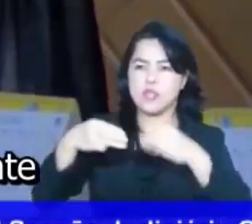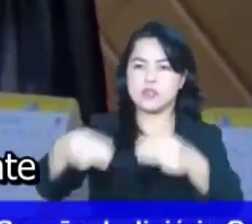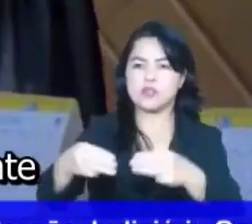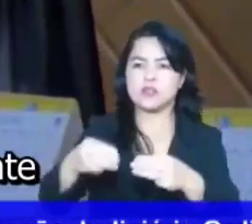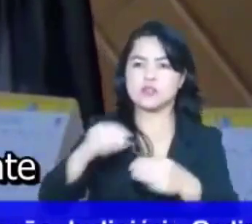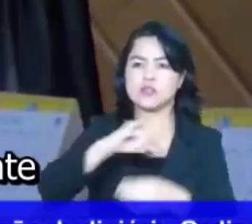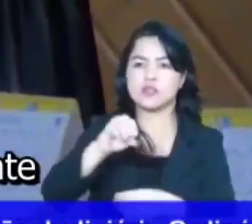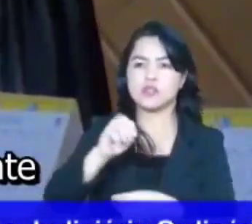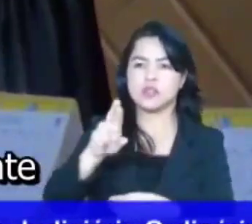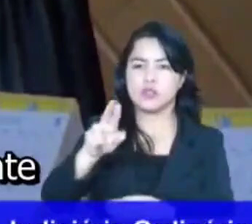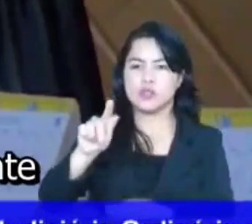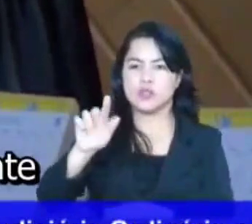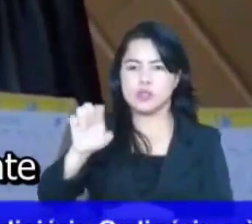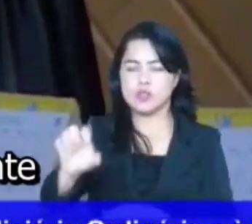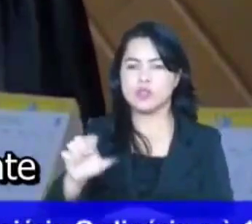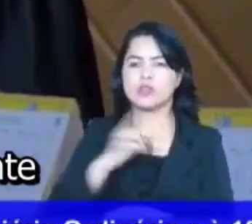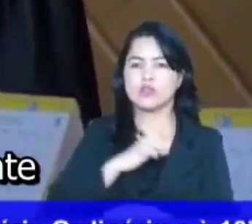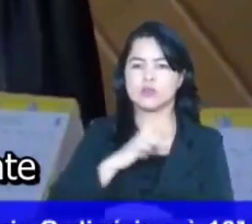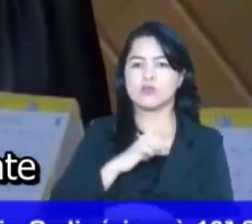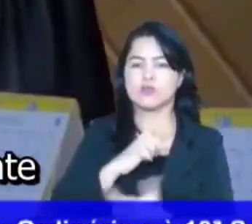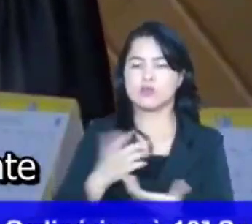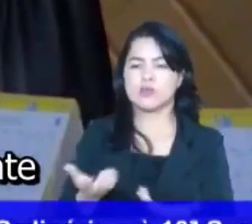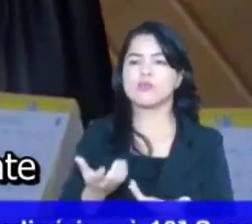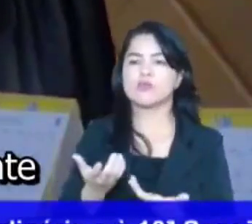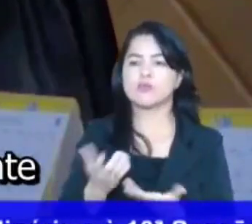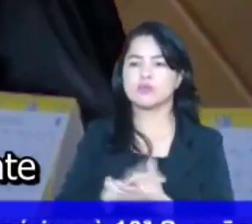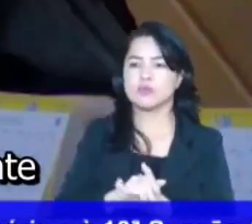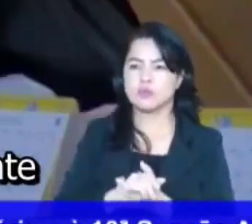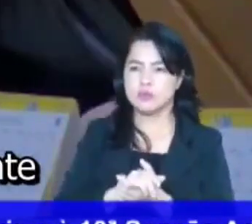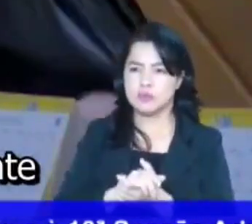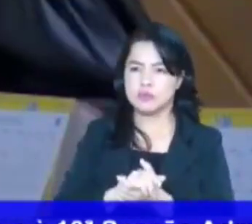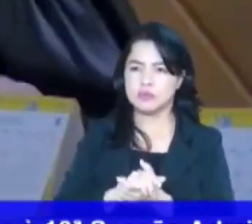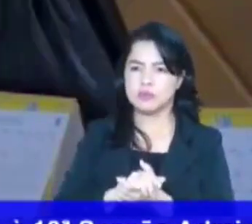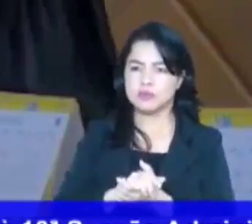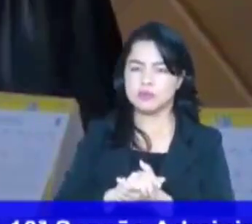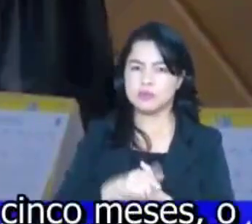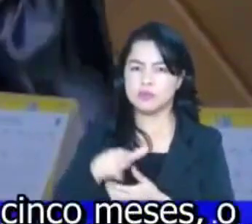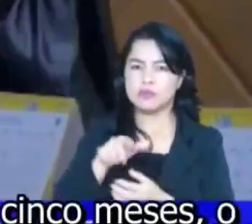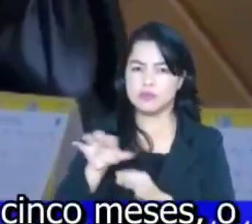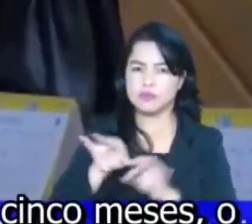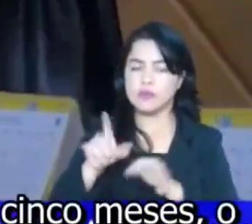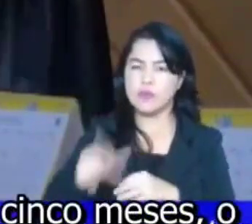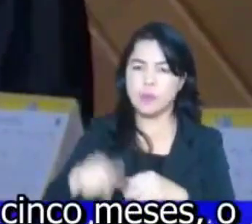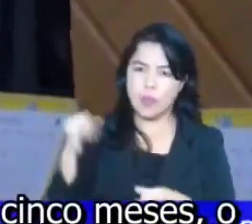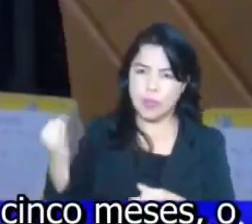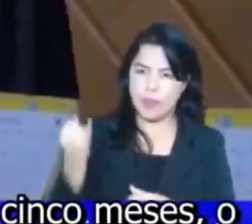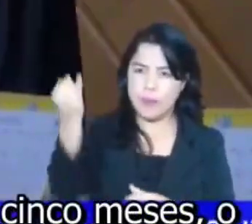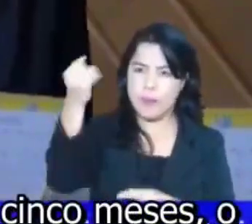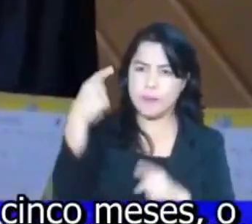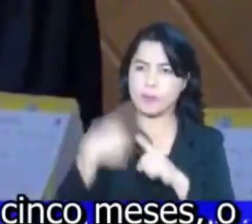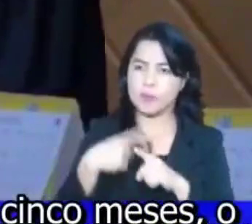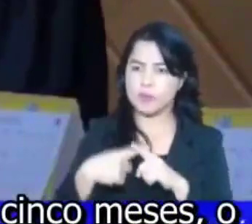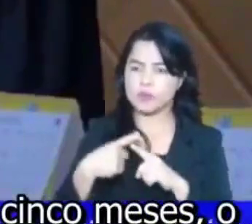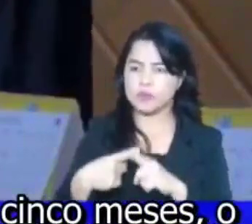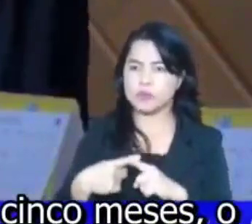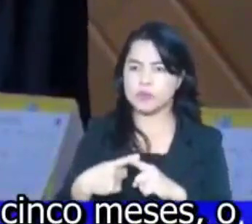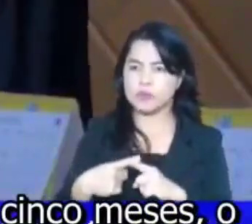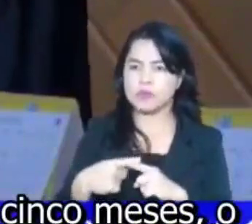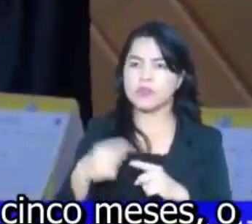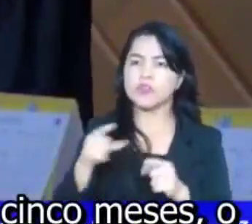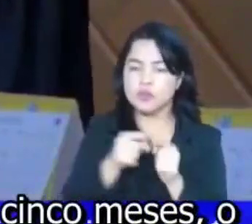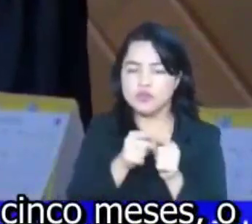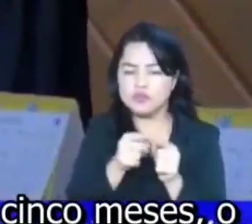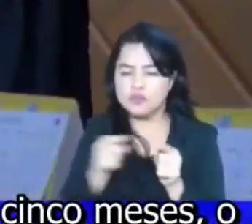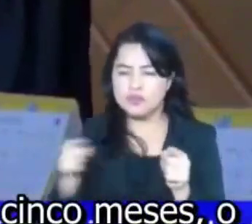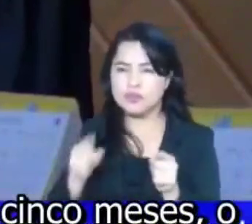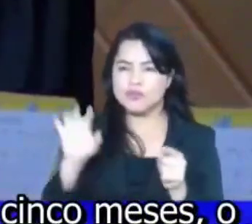faz novamente constar de sua ementa essa ressalva. Isso é importante porque, num curto espaço